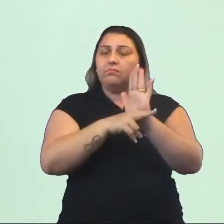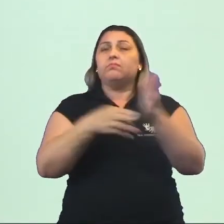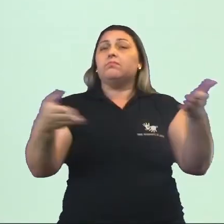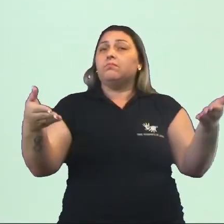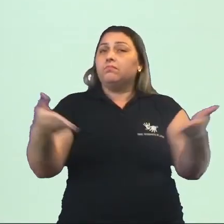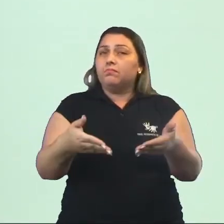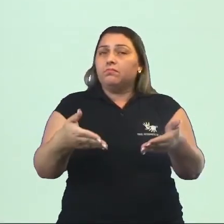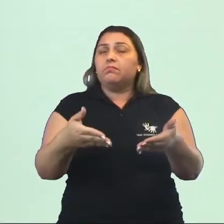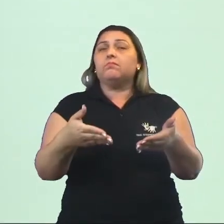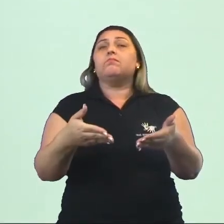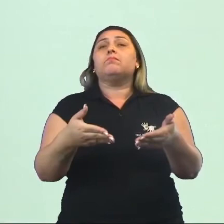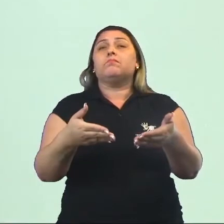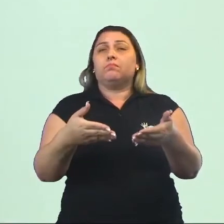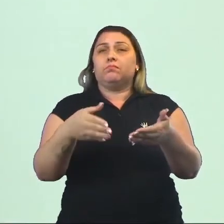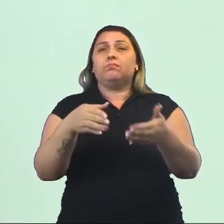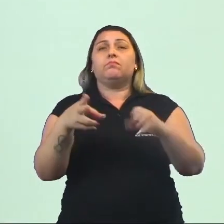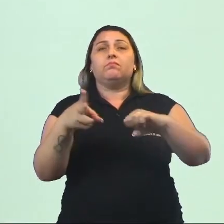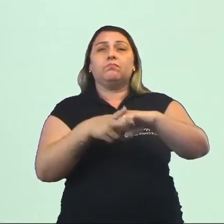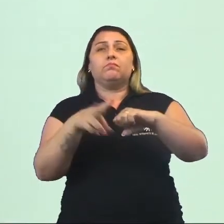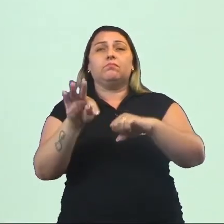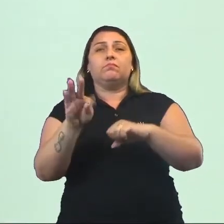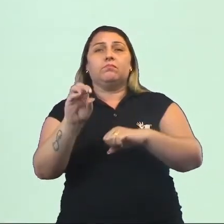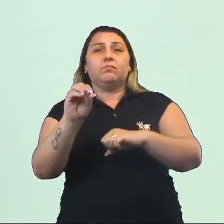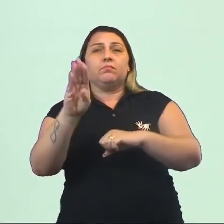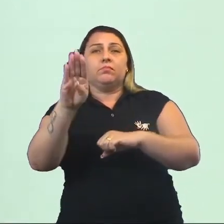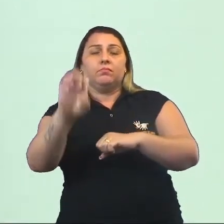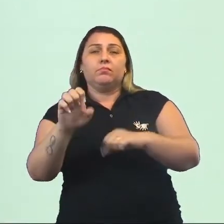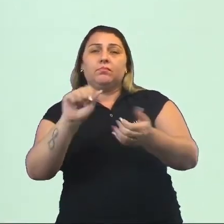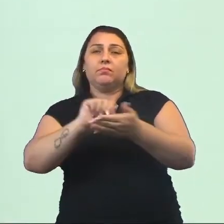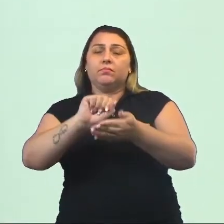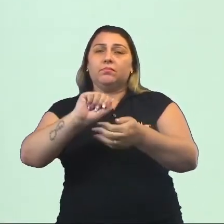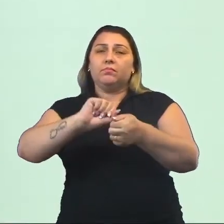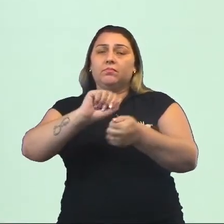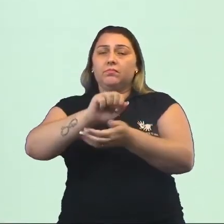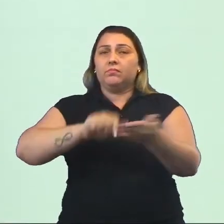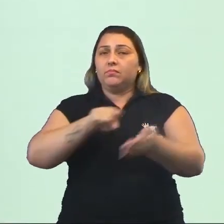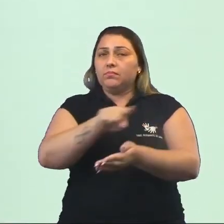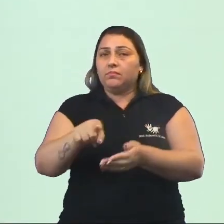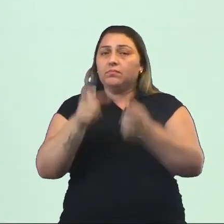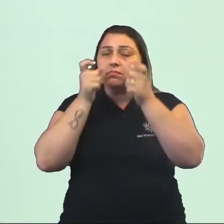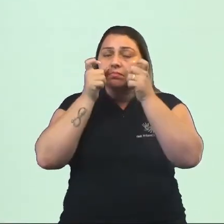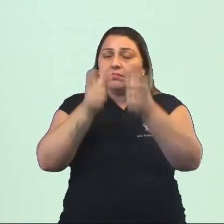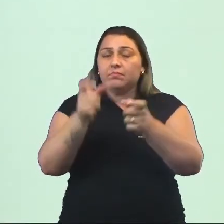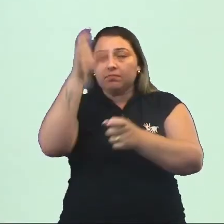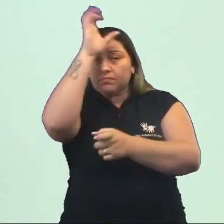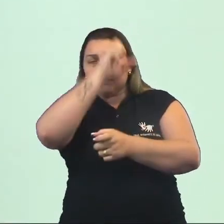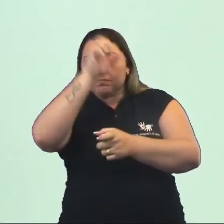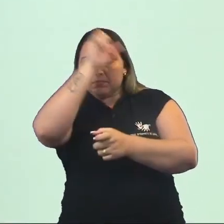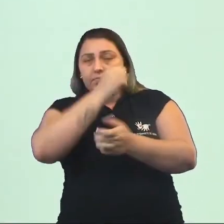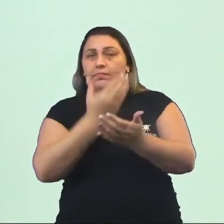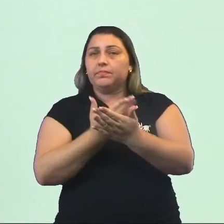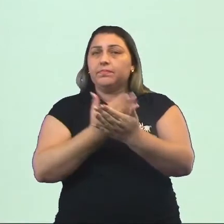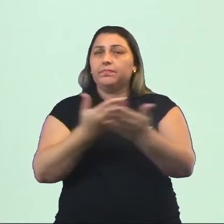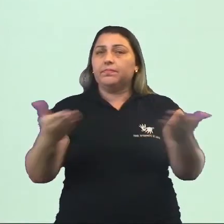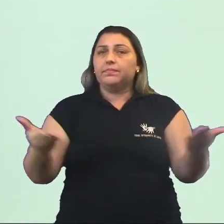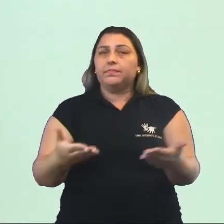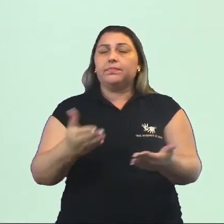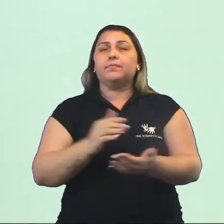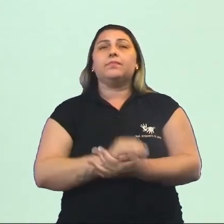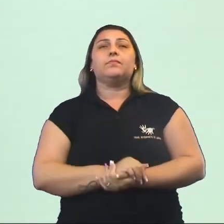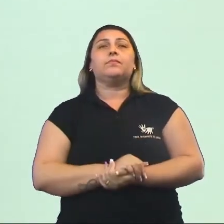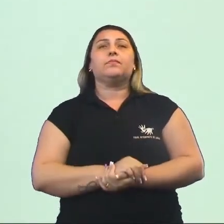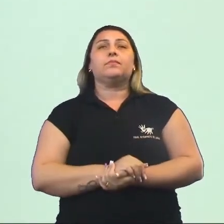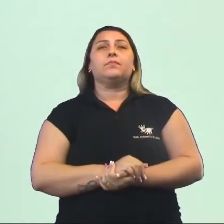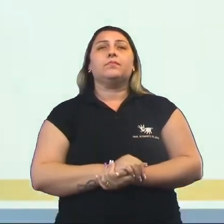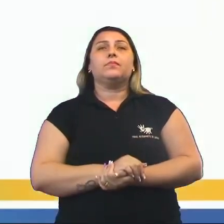simple, do verbo to be. E agora a gente vai fazer uma atividade para ver se vocês estavam realmente aí ligadinhos à nossa aula de hoje. Vamos